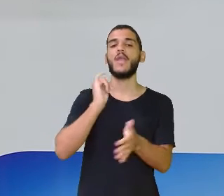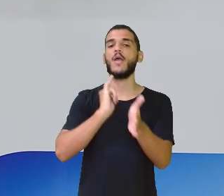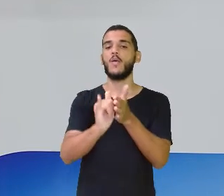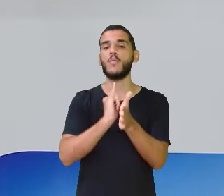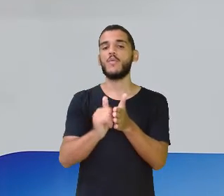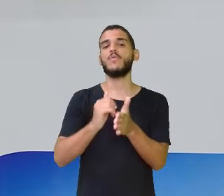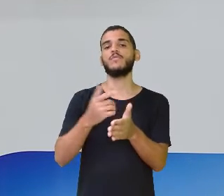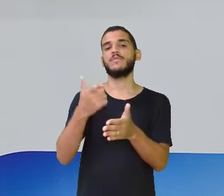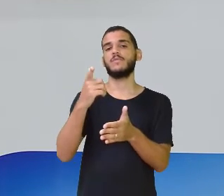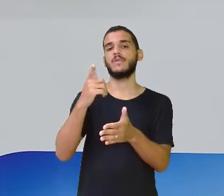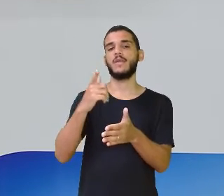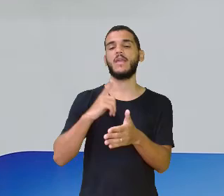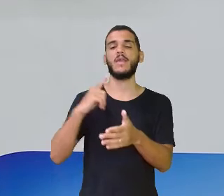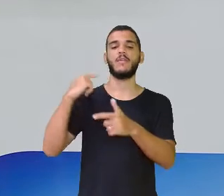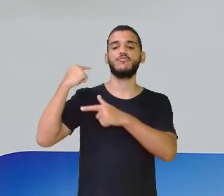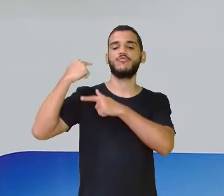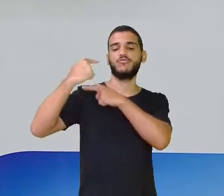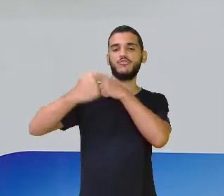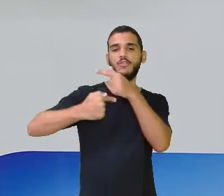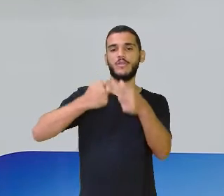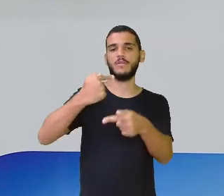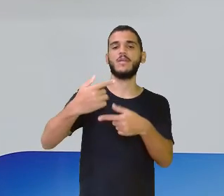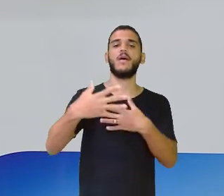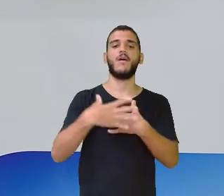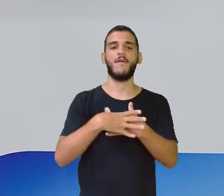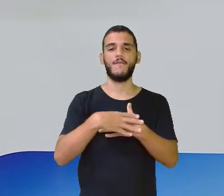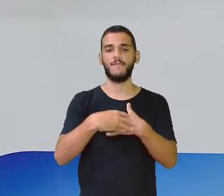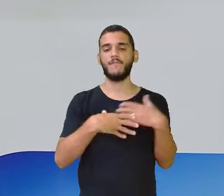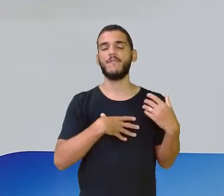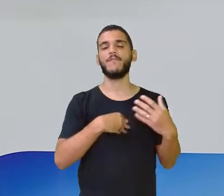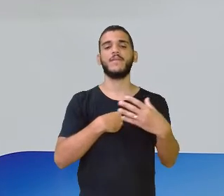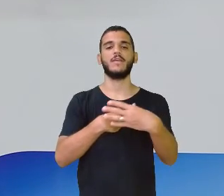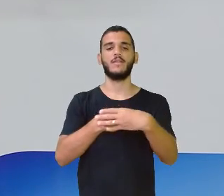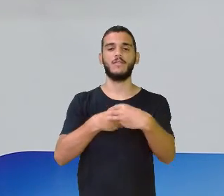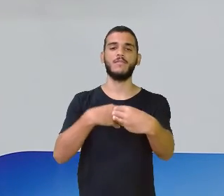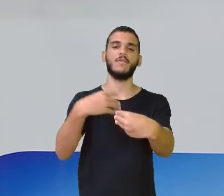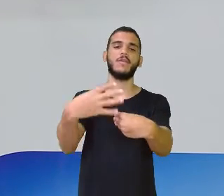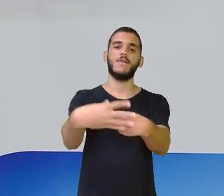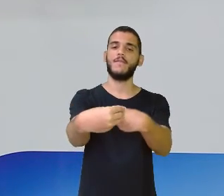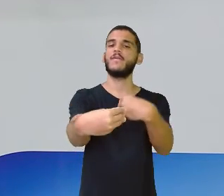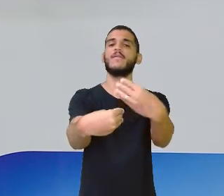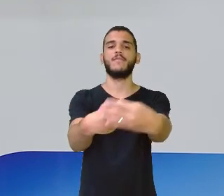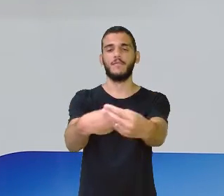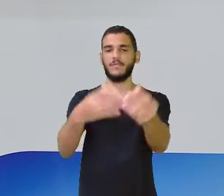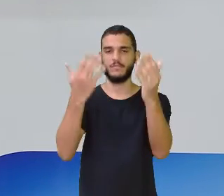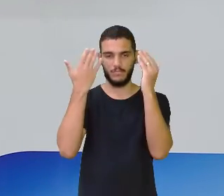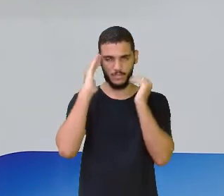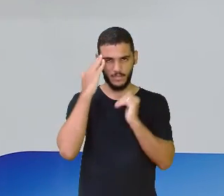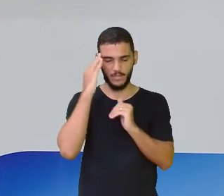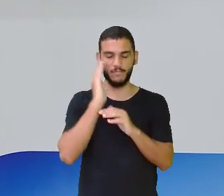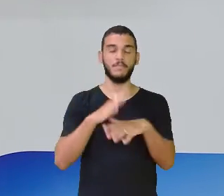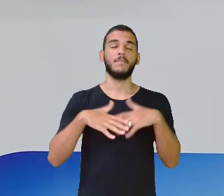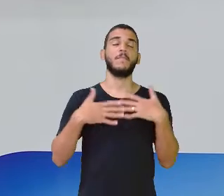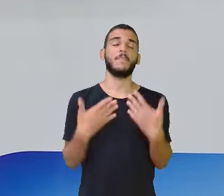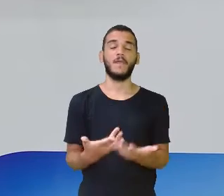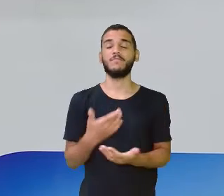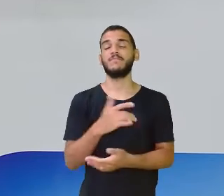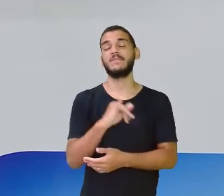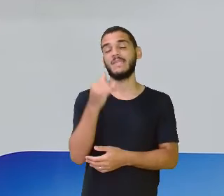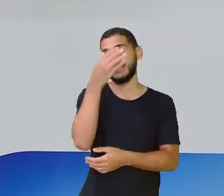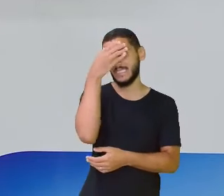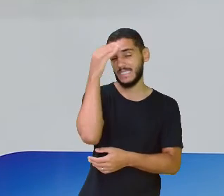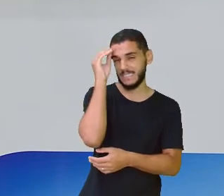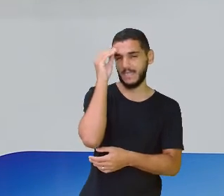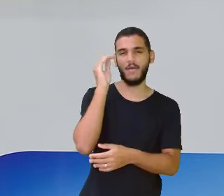que significa isso, de uma geração para outra. Você não... Eita, eu esqueci, professor, então eu perdi a aula. Se aperrei, não.